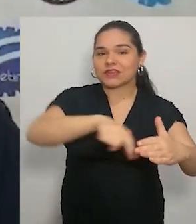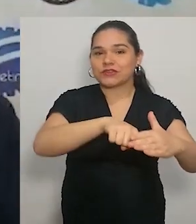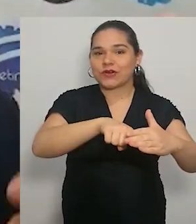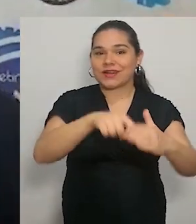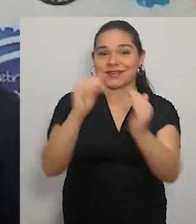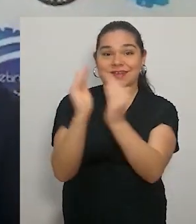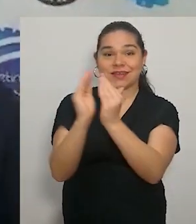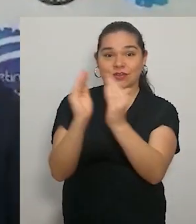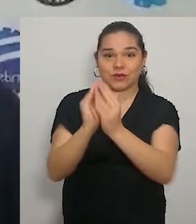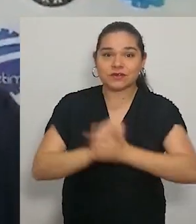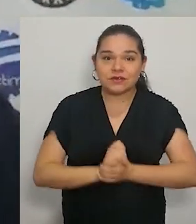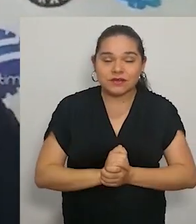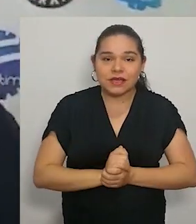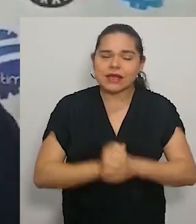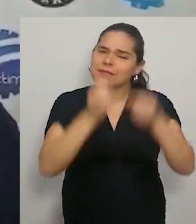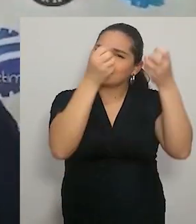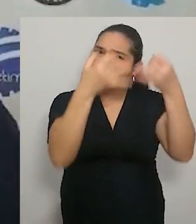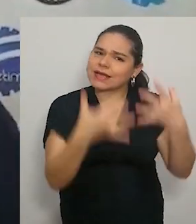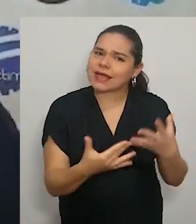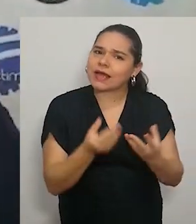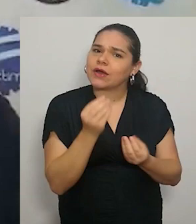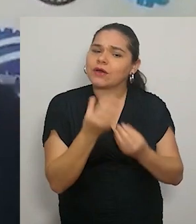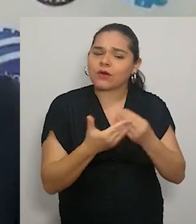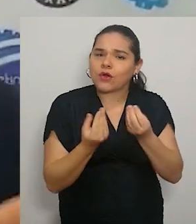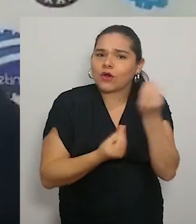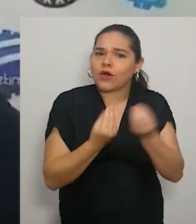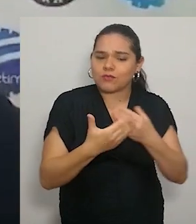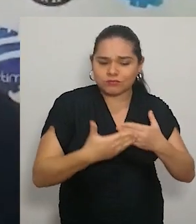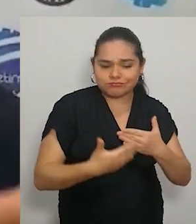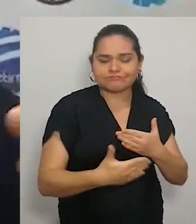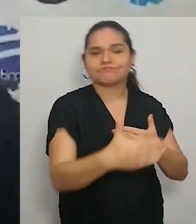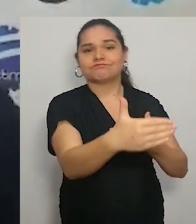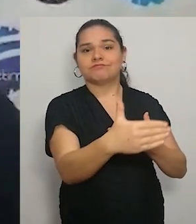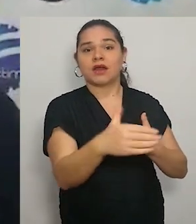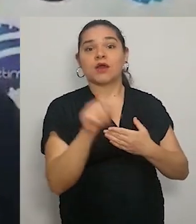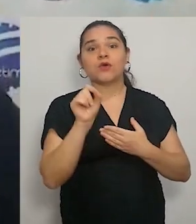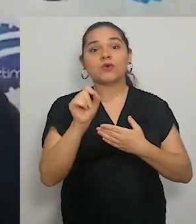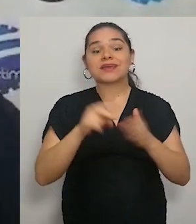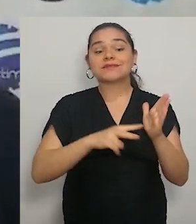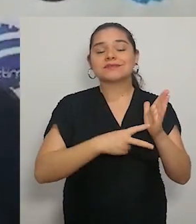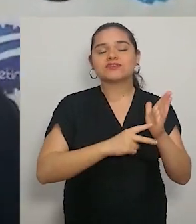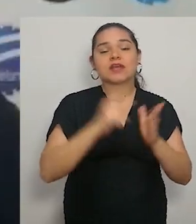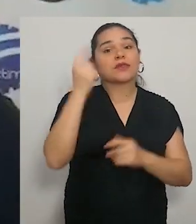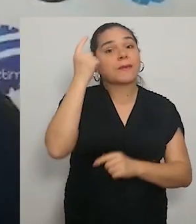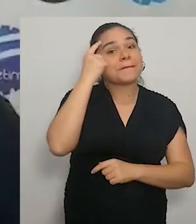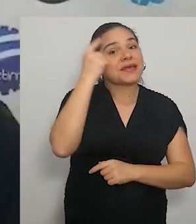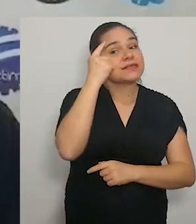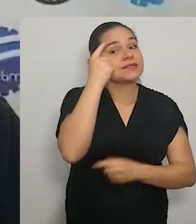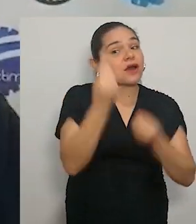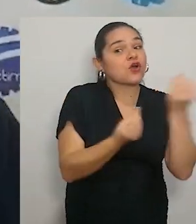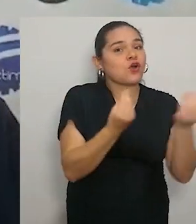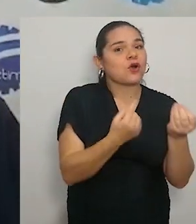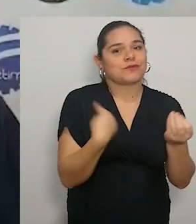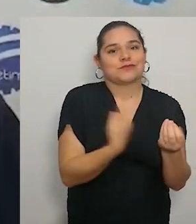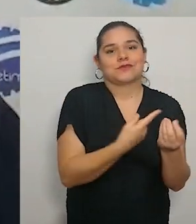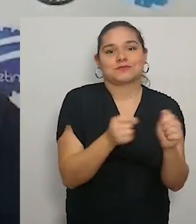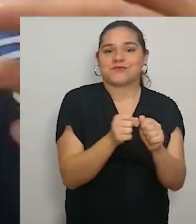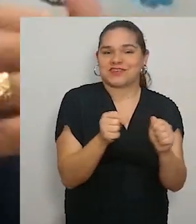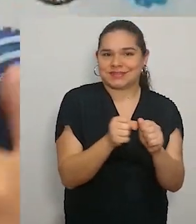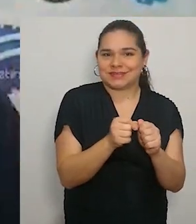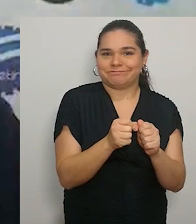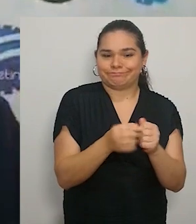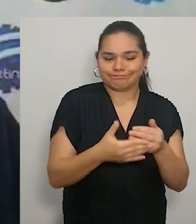renault para explicar o que que vai acontecer daqui para frente e o que que o sindicato pensa que devemos continuar na fazenda